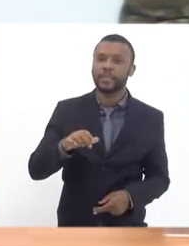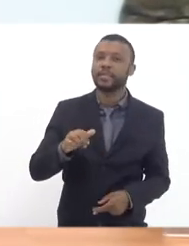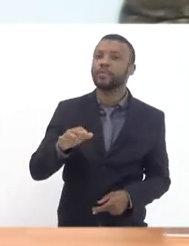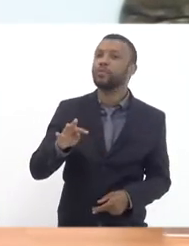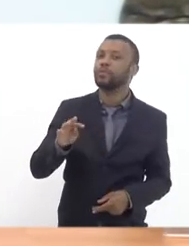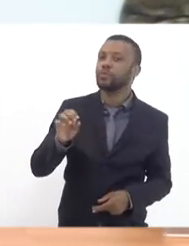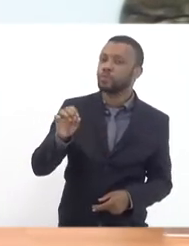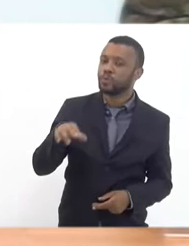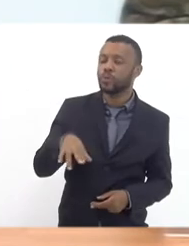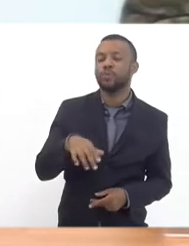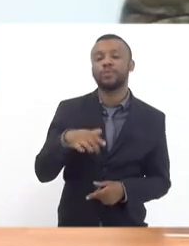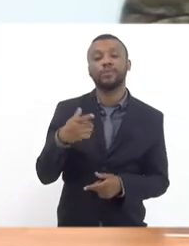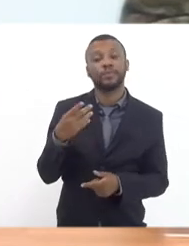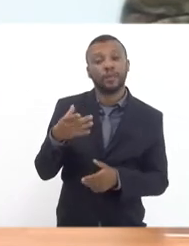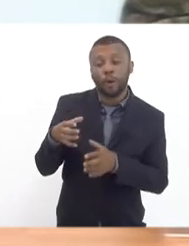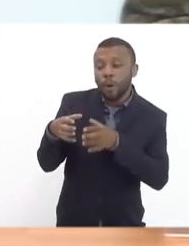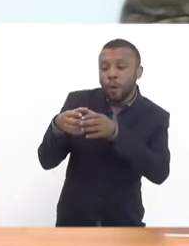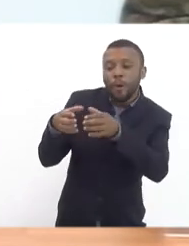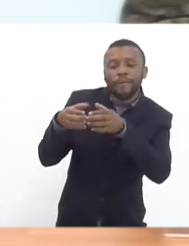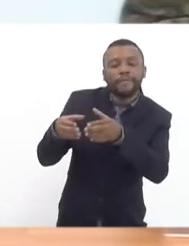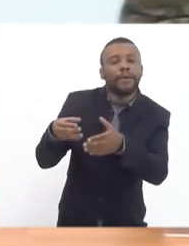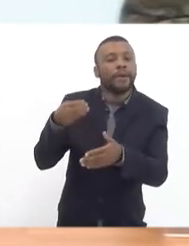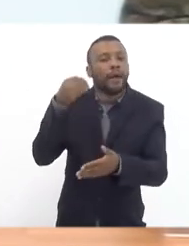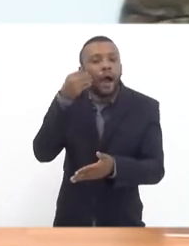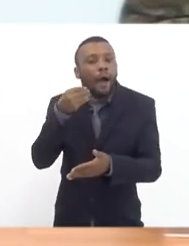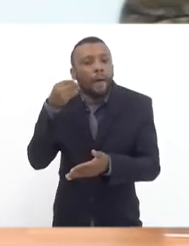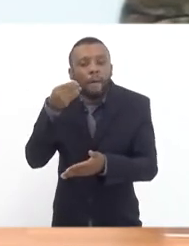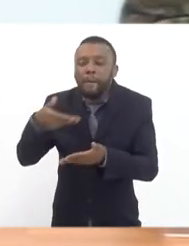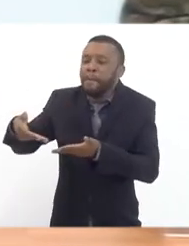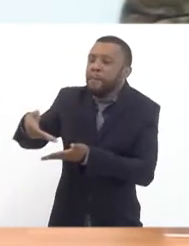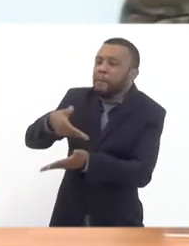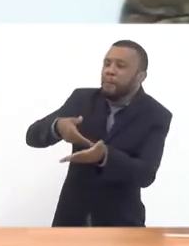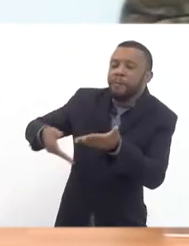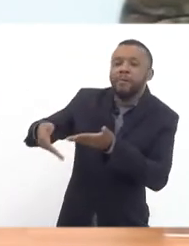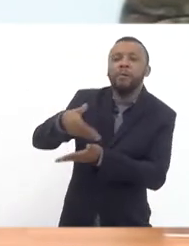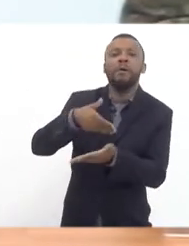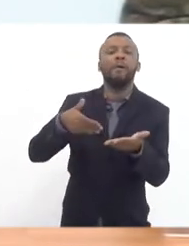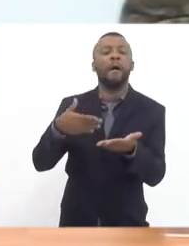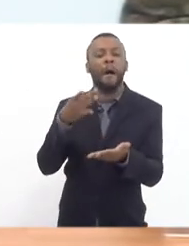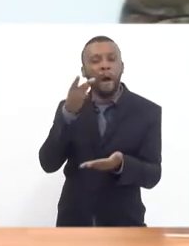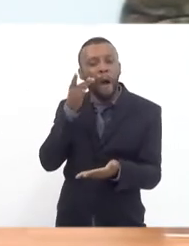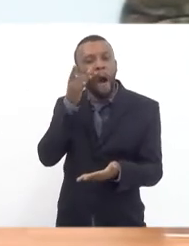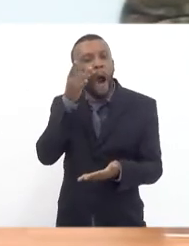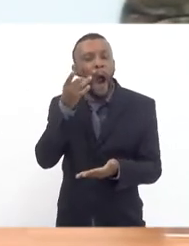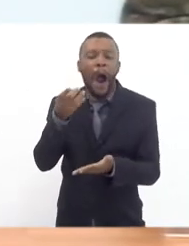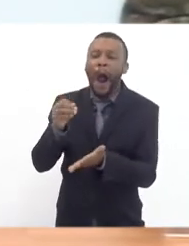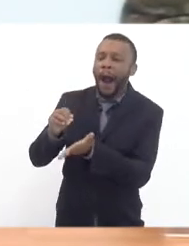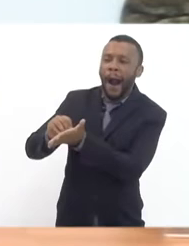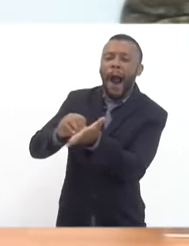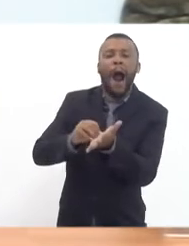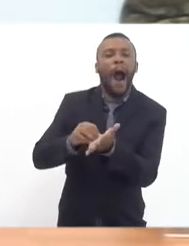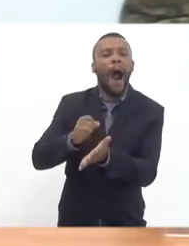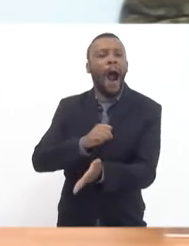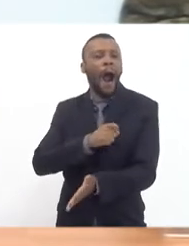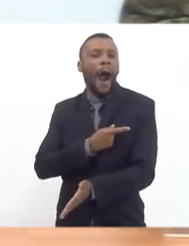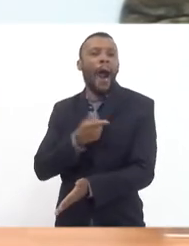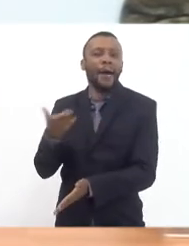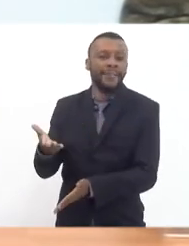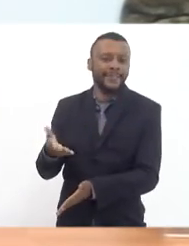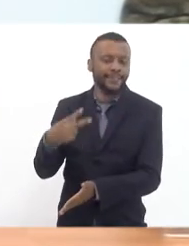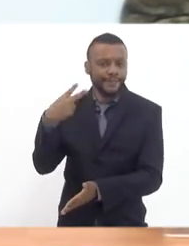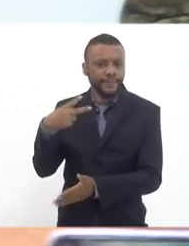ao lado do povo daquela cidade, e pude presenciar as suas necessidades. E aí, como o vereador falou muito